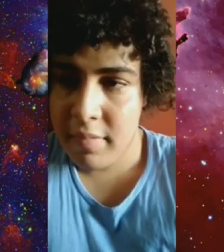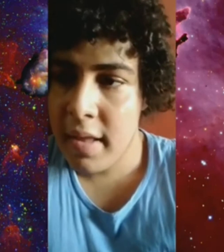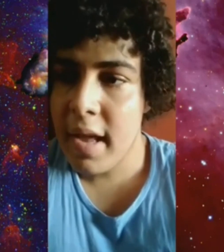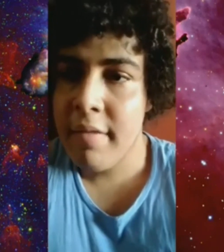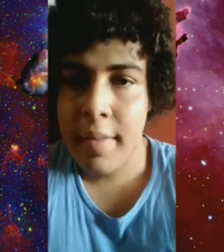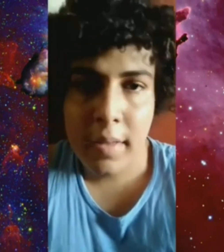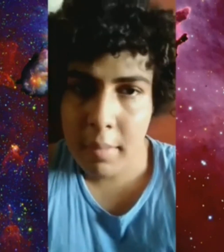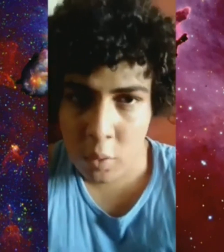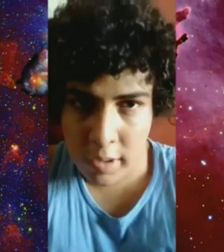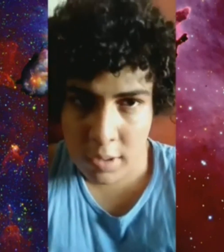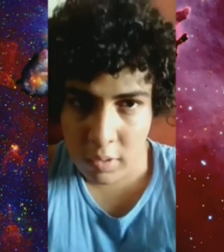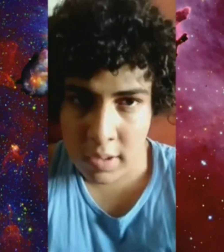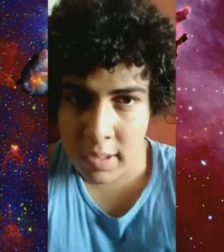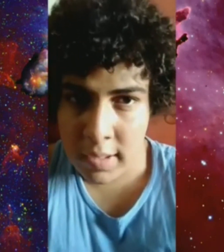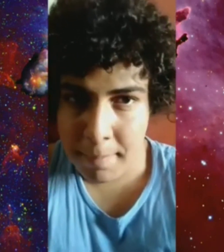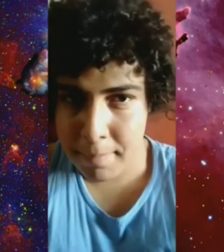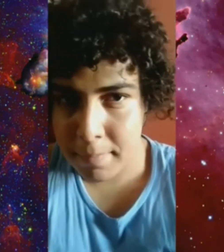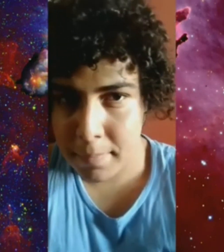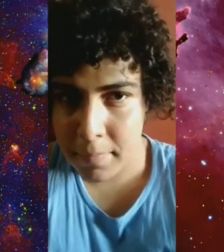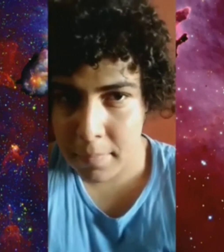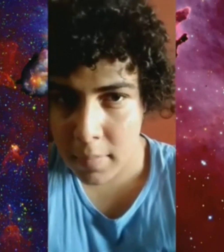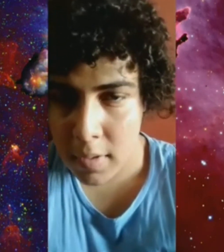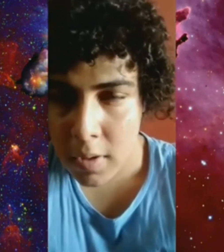E ter essa reverência da música no sangue, né?